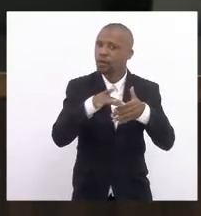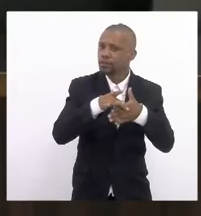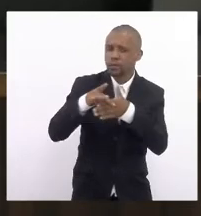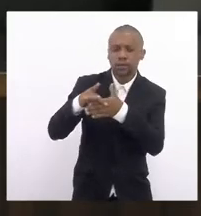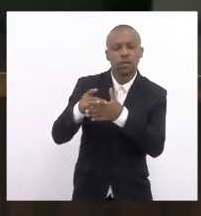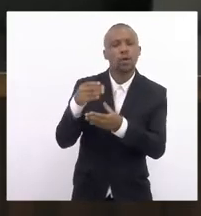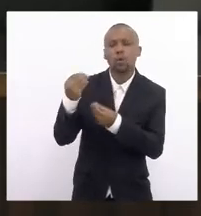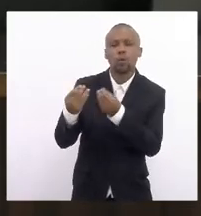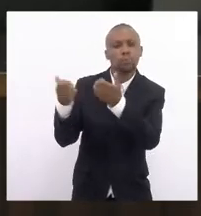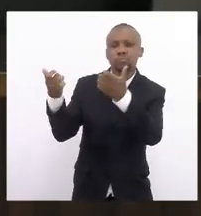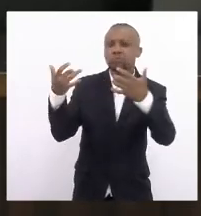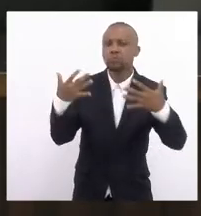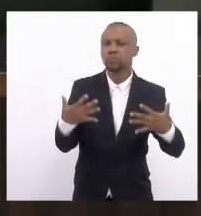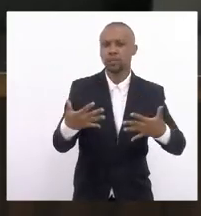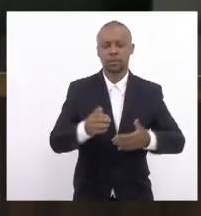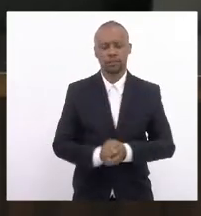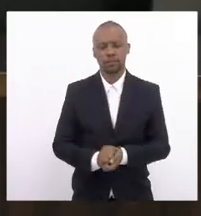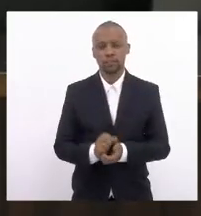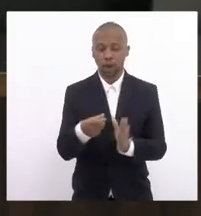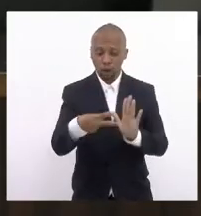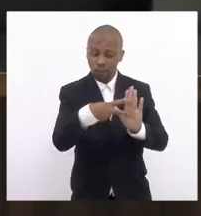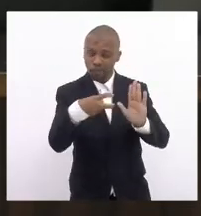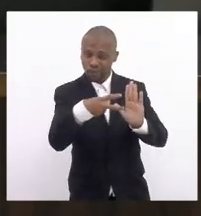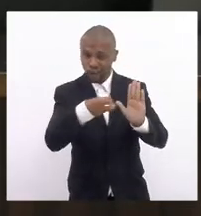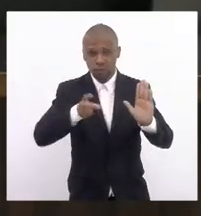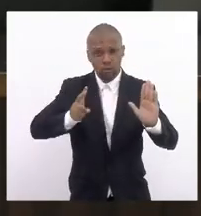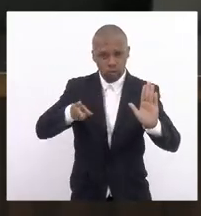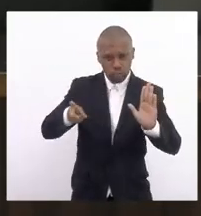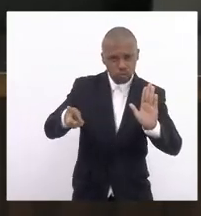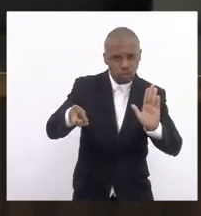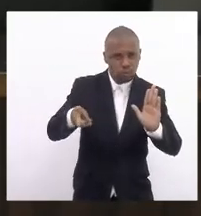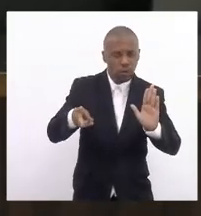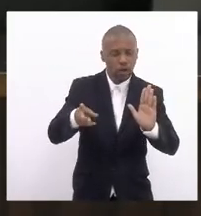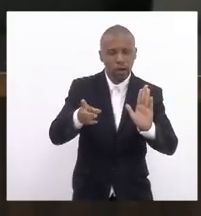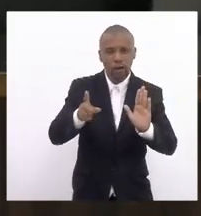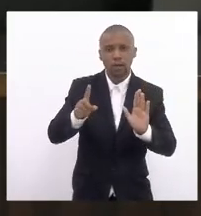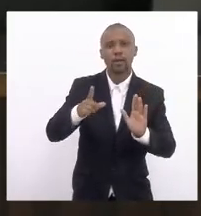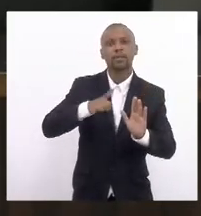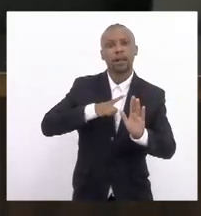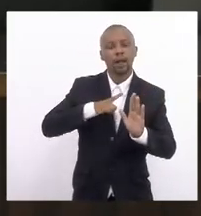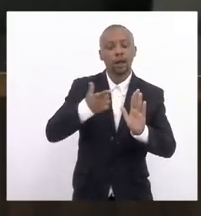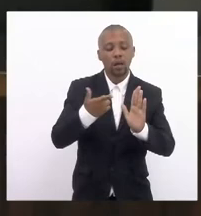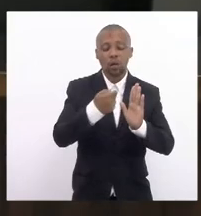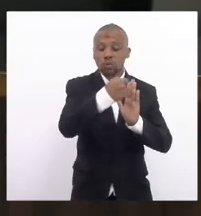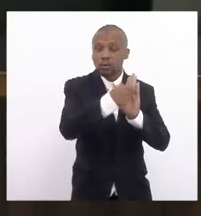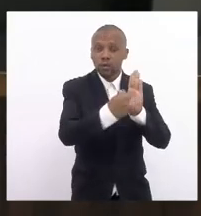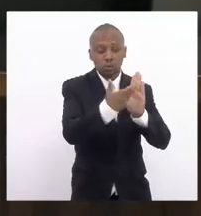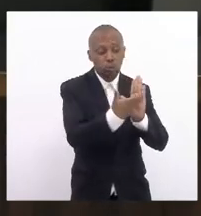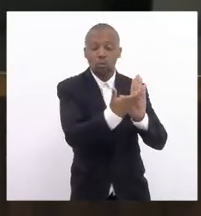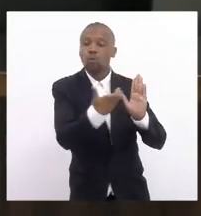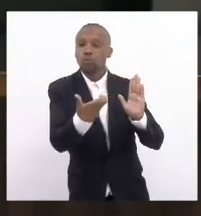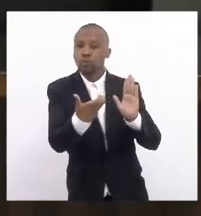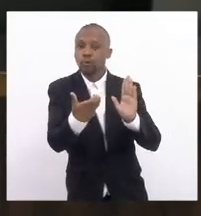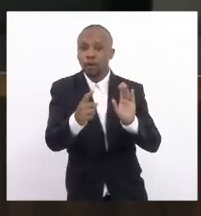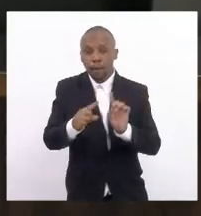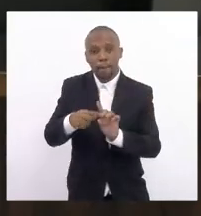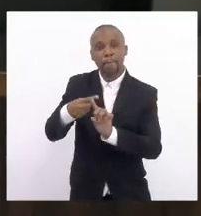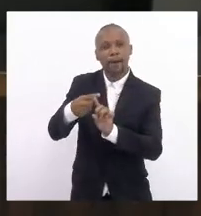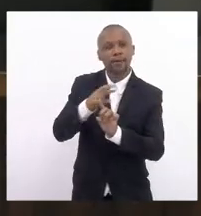Marcelo. Nós vamos manter o veto e vamos salvo destaque. E depois vamos destacar